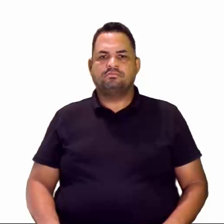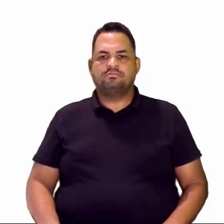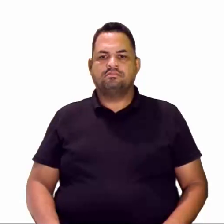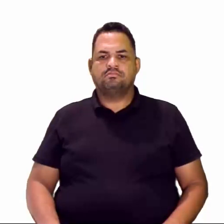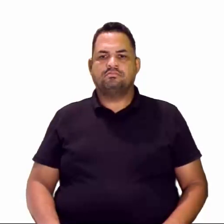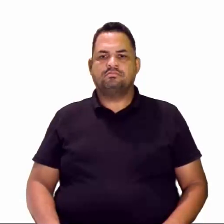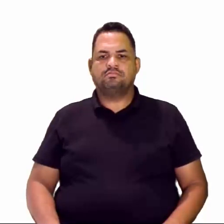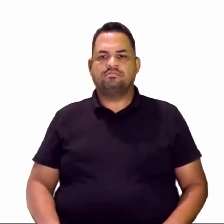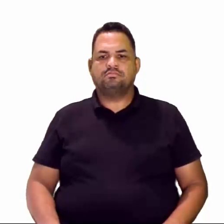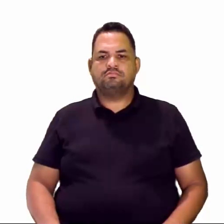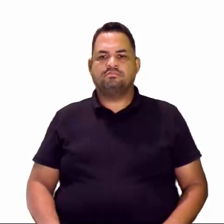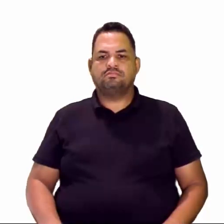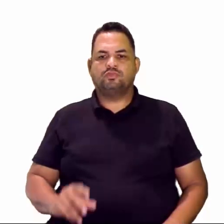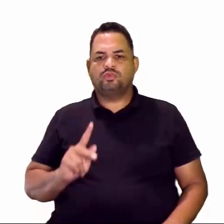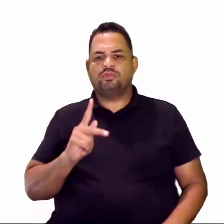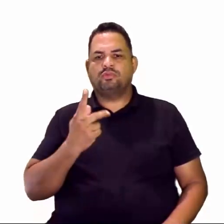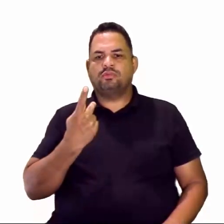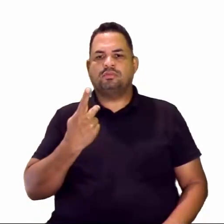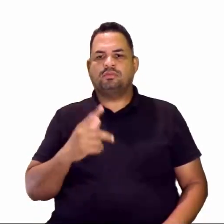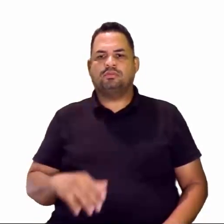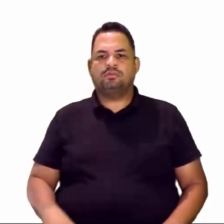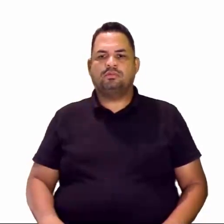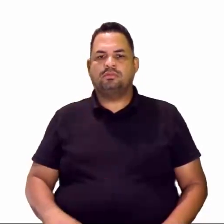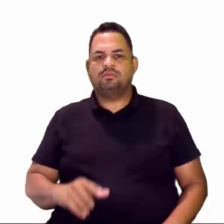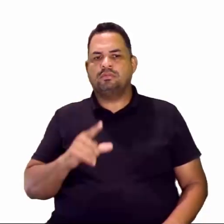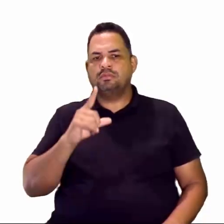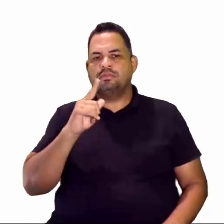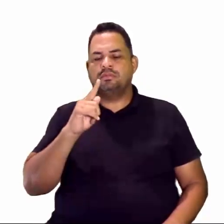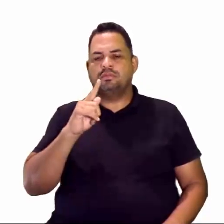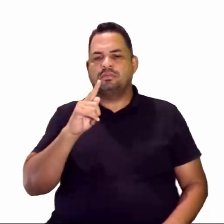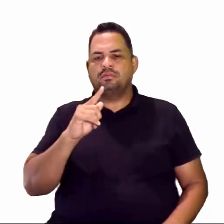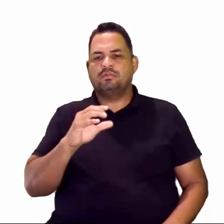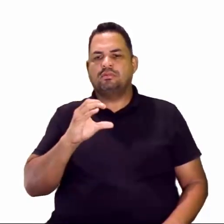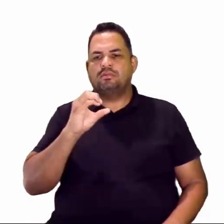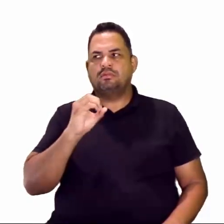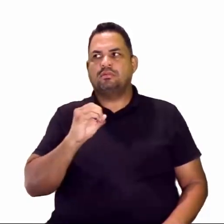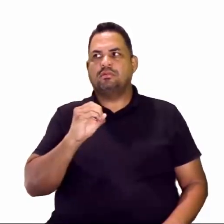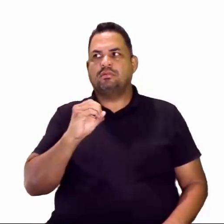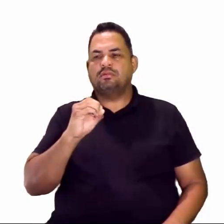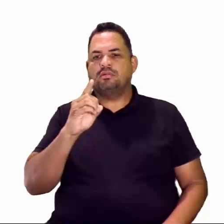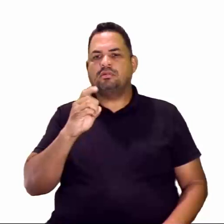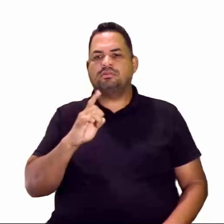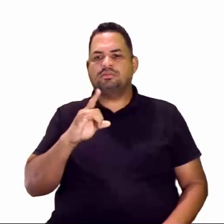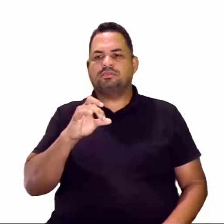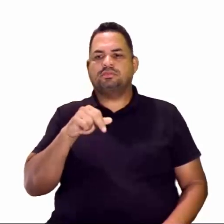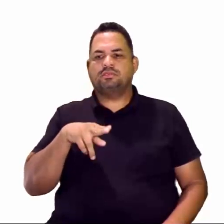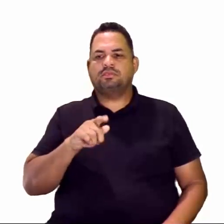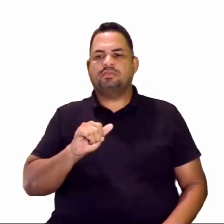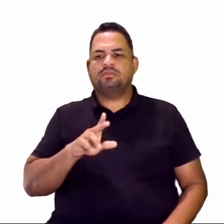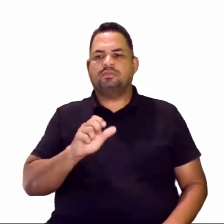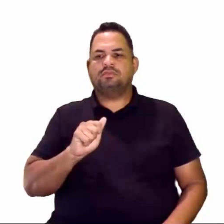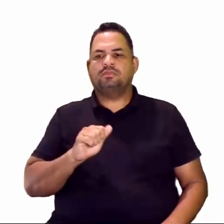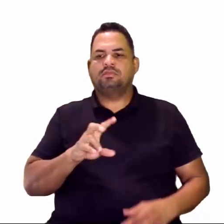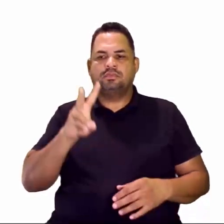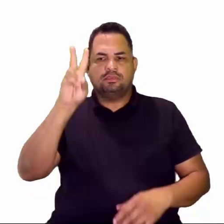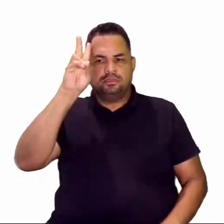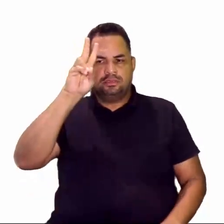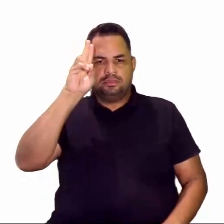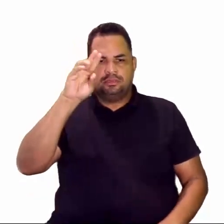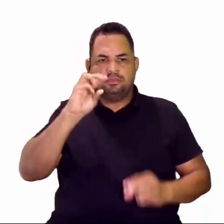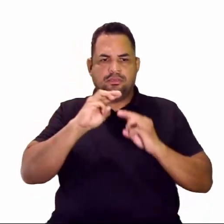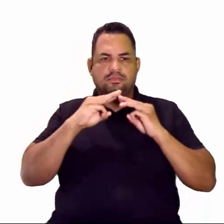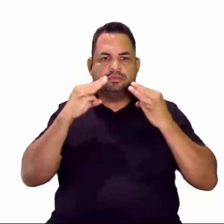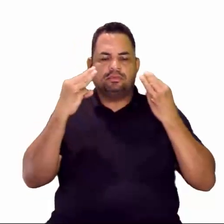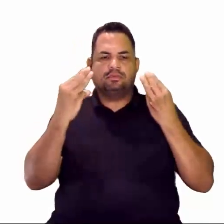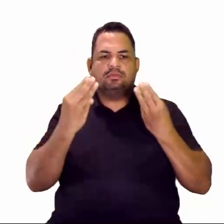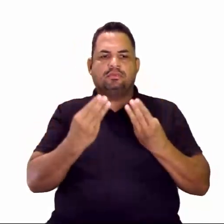do hidrogênio na água oxigenada. Então, lembrando que a massa molar